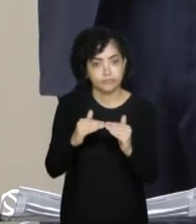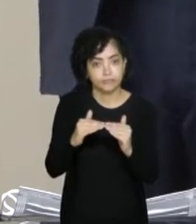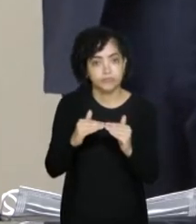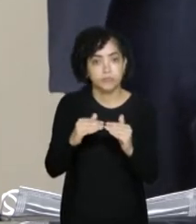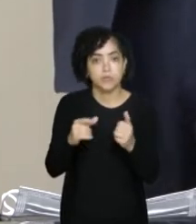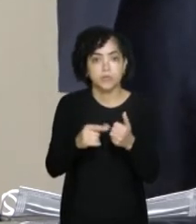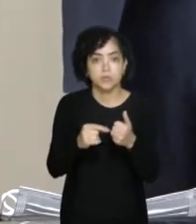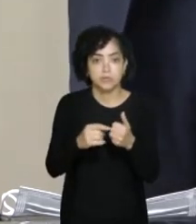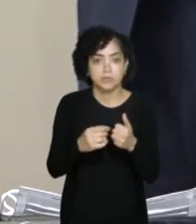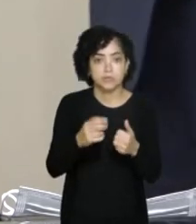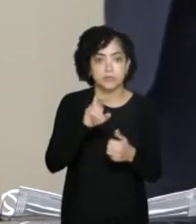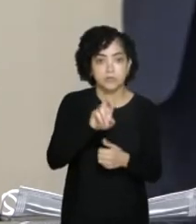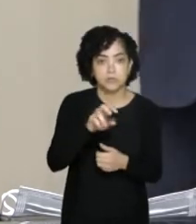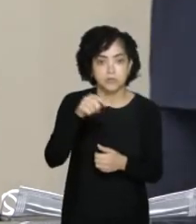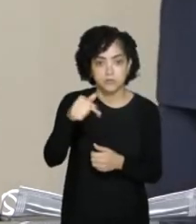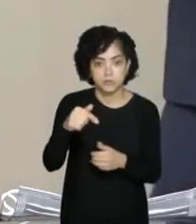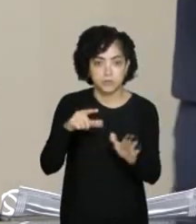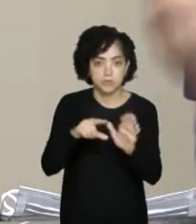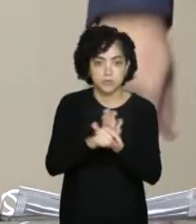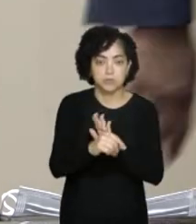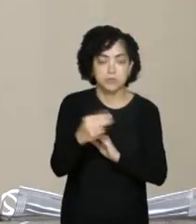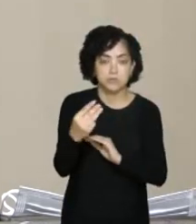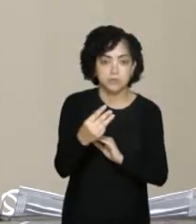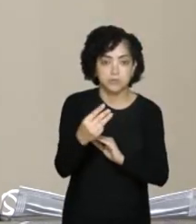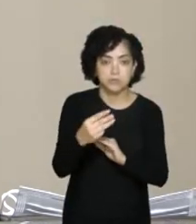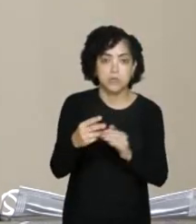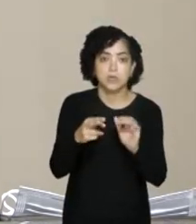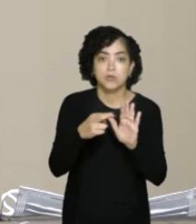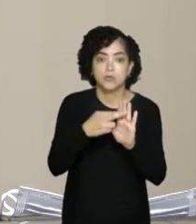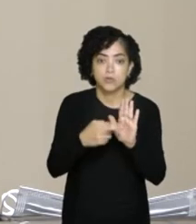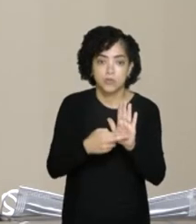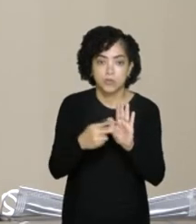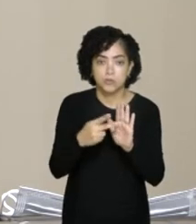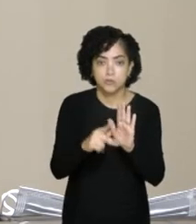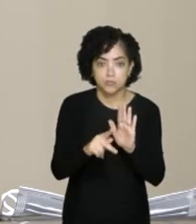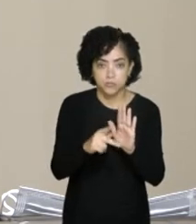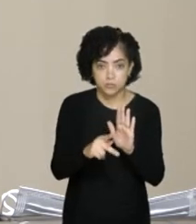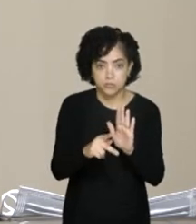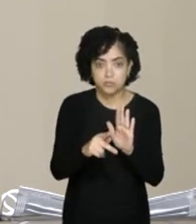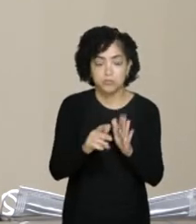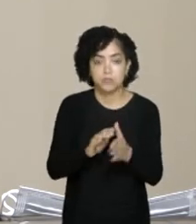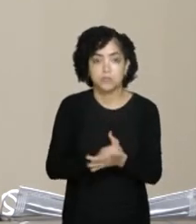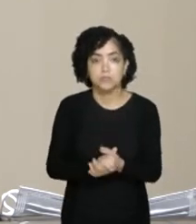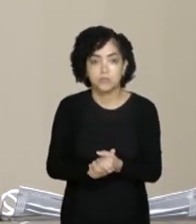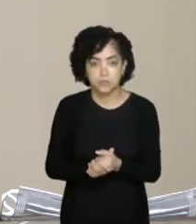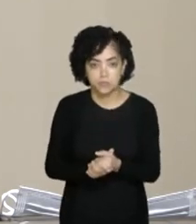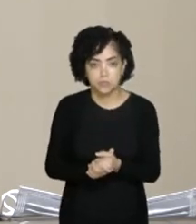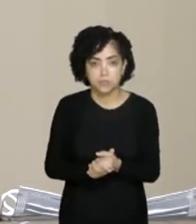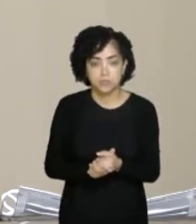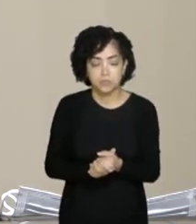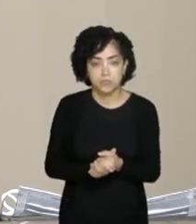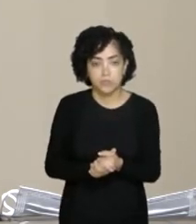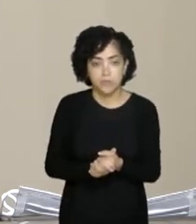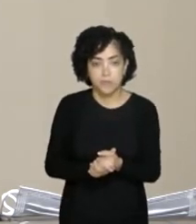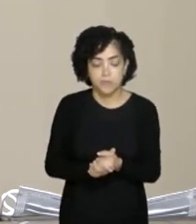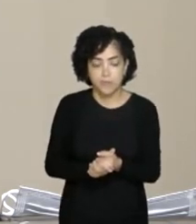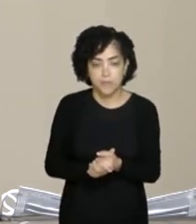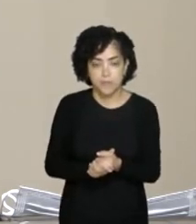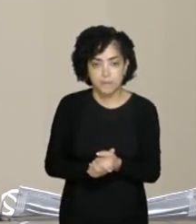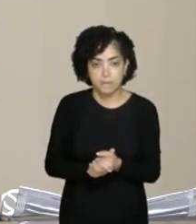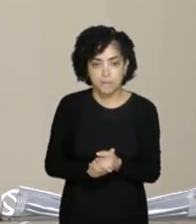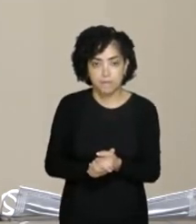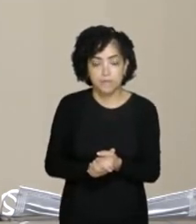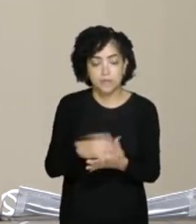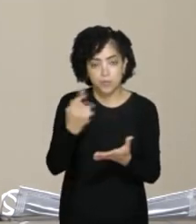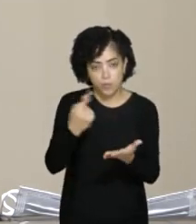artigo 57, inciso 3º do Regimento Interno, no uso de suas atribuições,